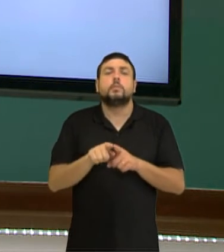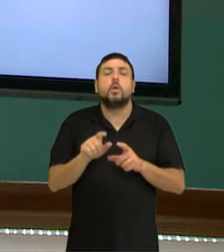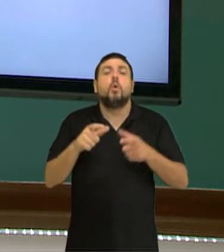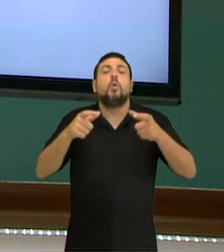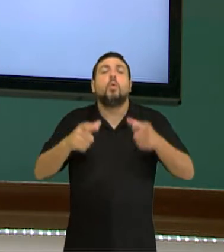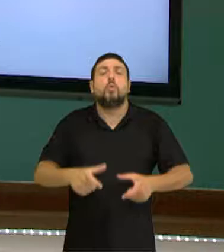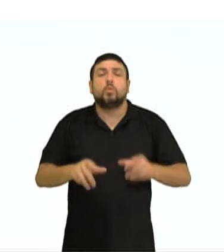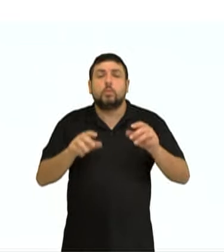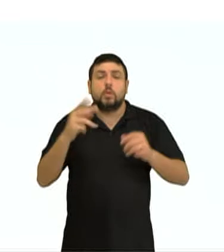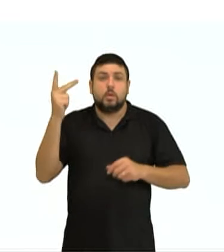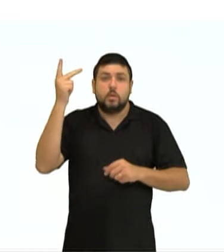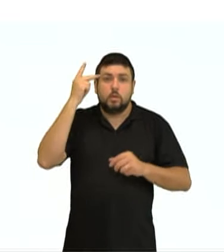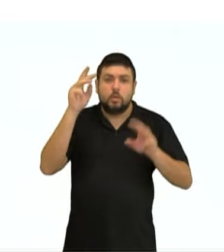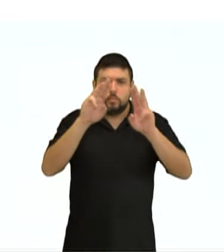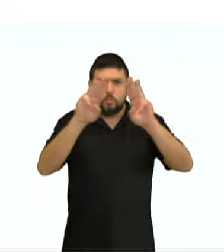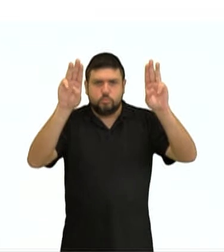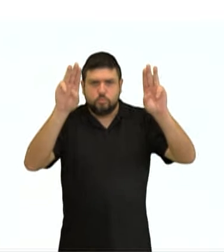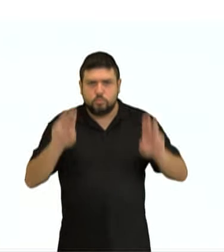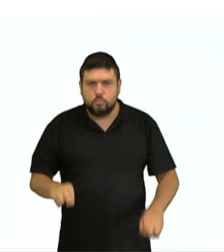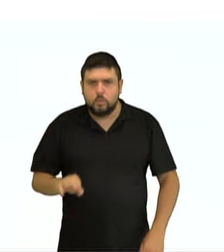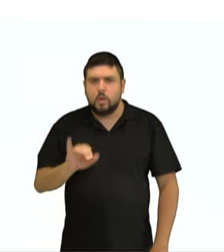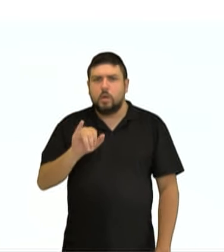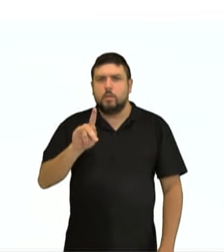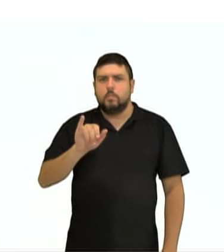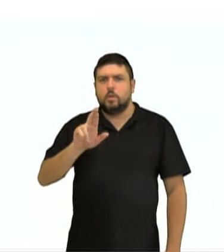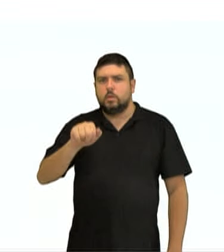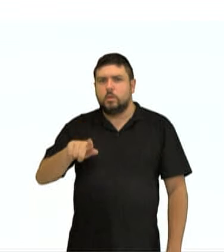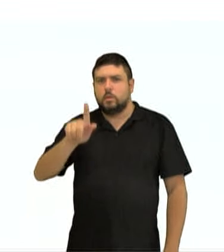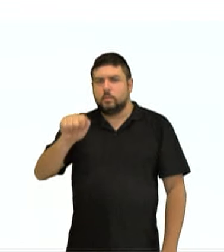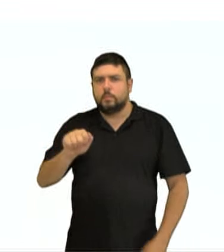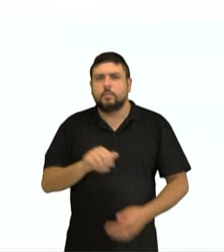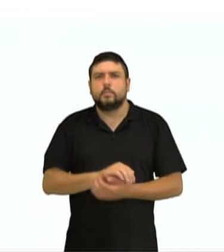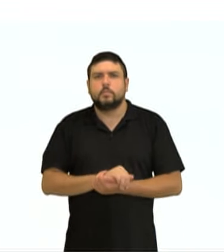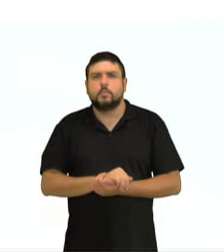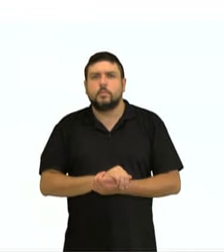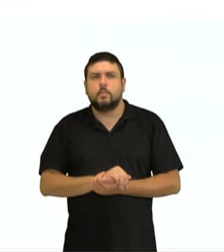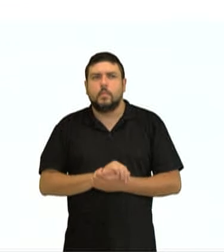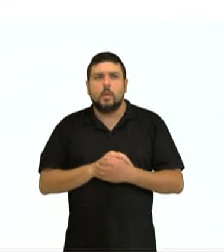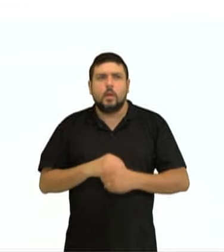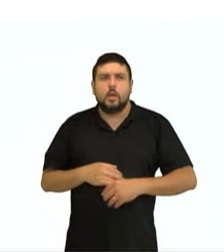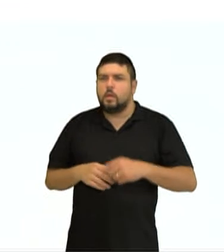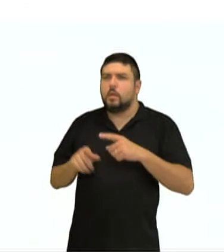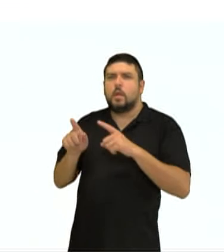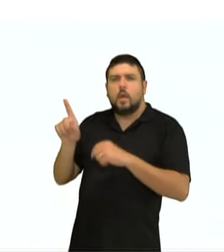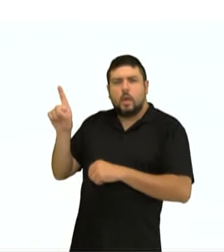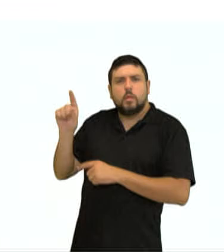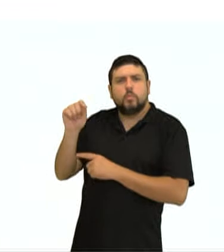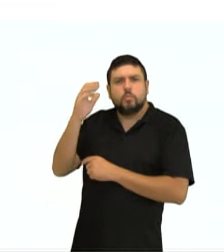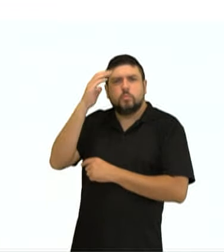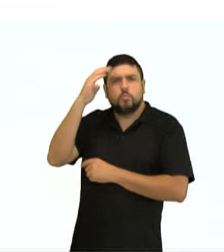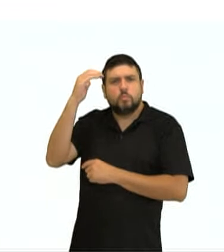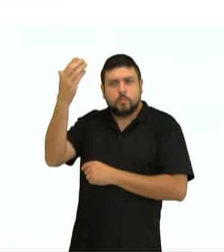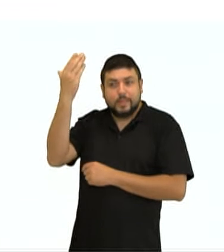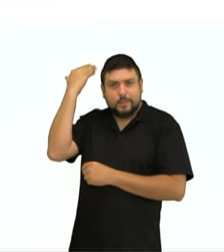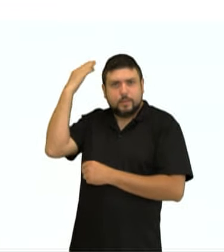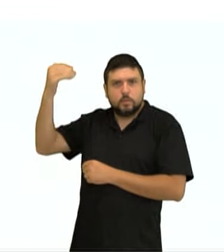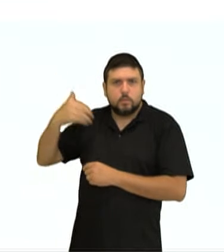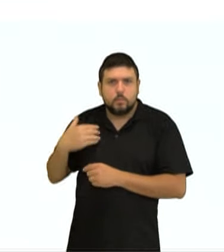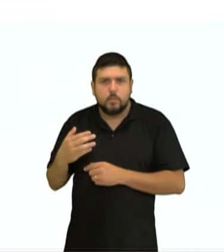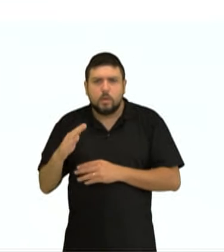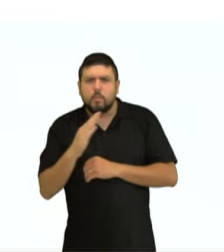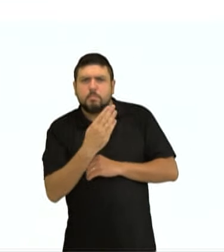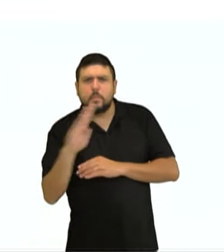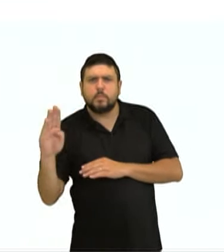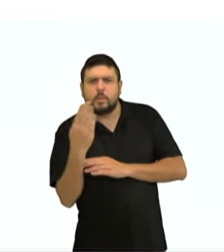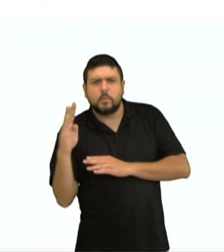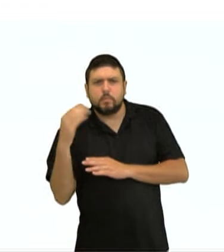em tamanho real, um pouco maior, do bandeirante Raposo Tavares, né? Essas bandeiras também saiu de São Paulo rumo ao